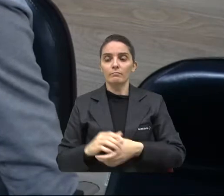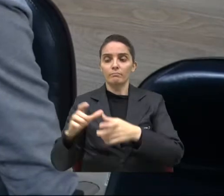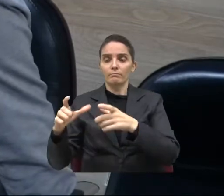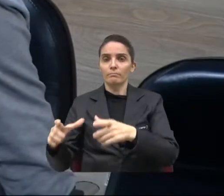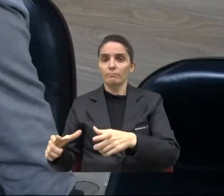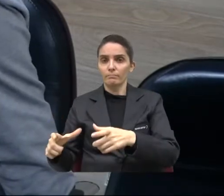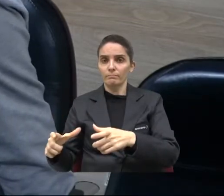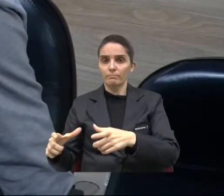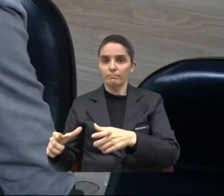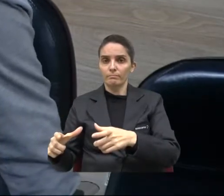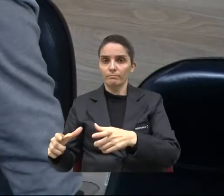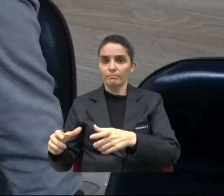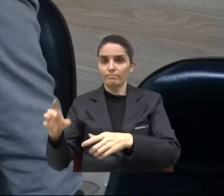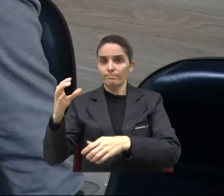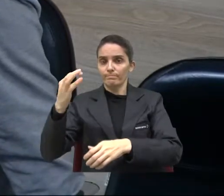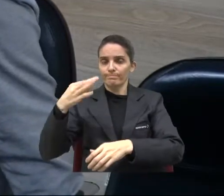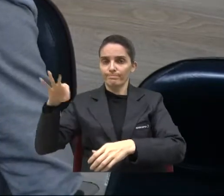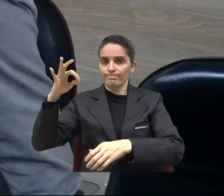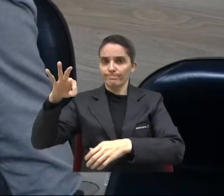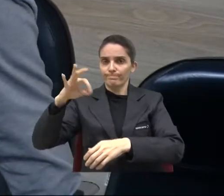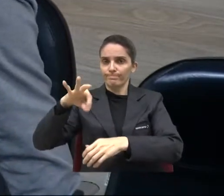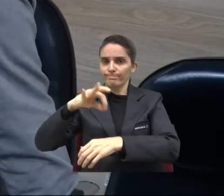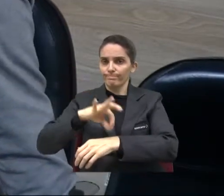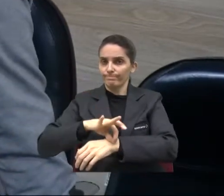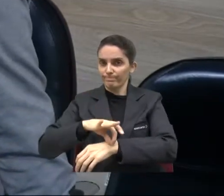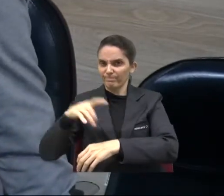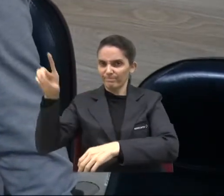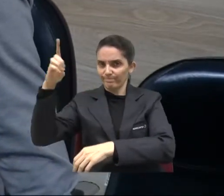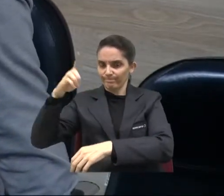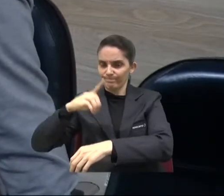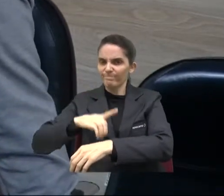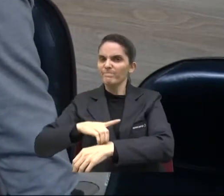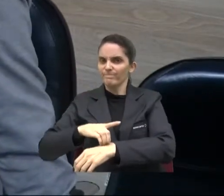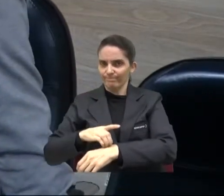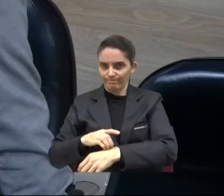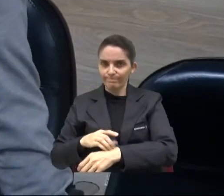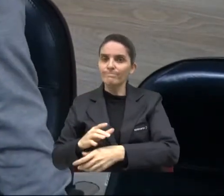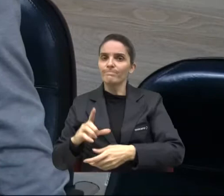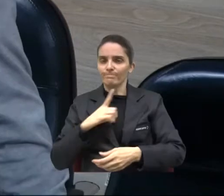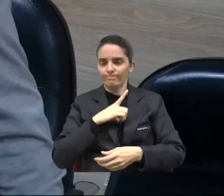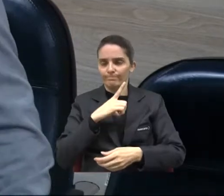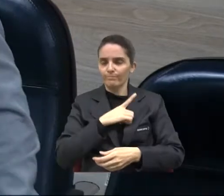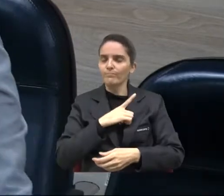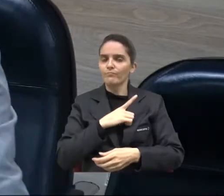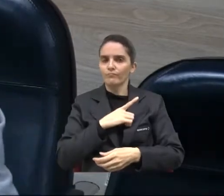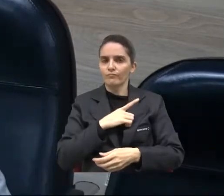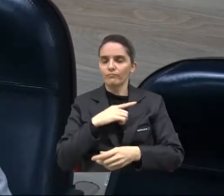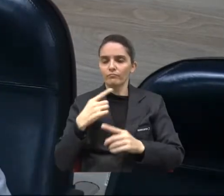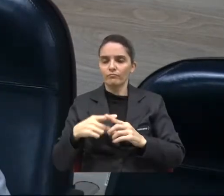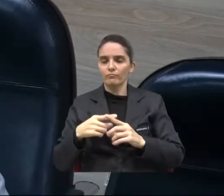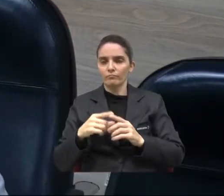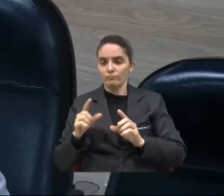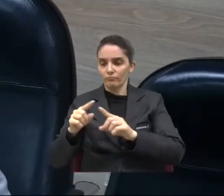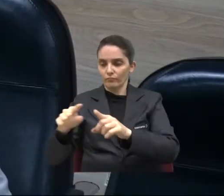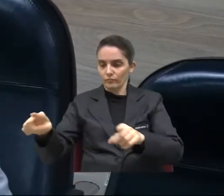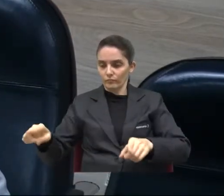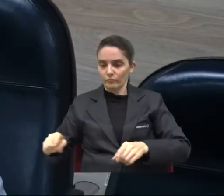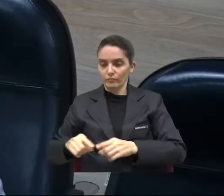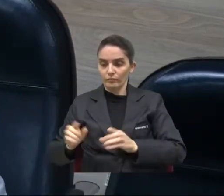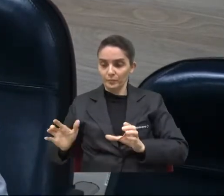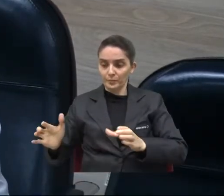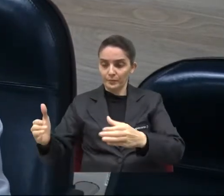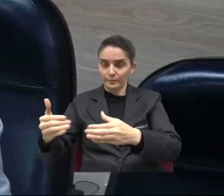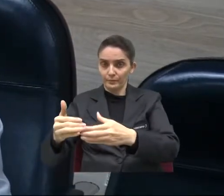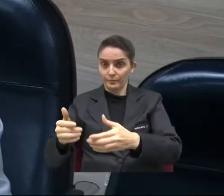controle de dengue, porque trata-se de uma grande área fechada e que tem que ter um